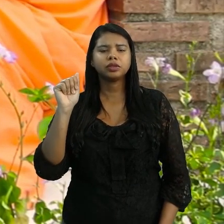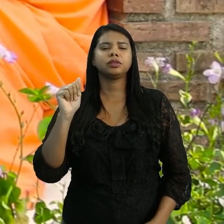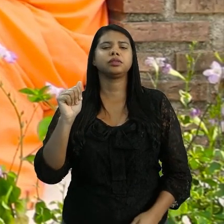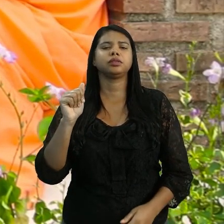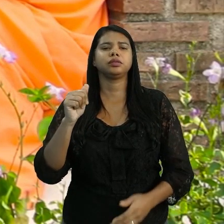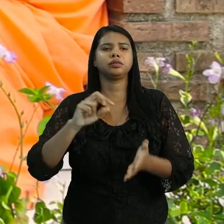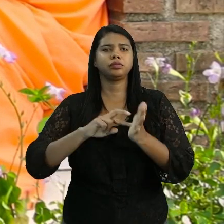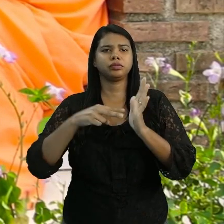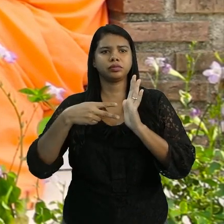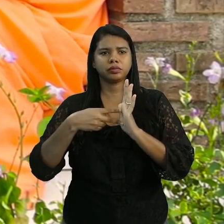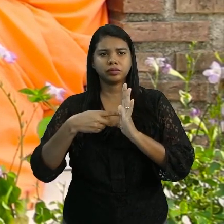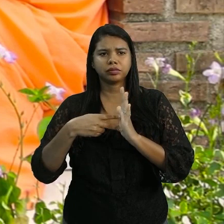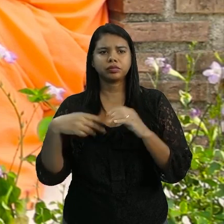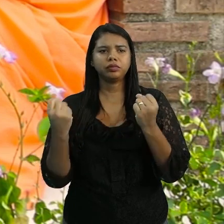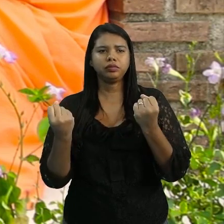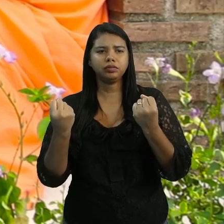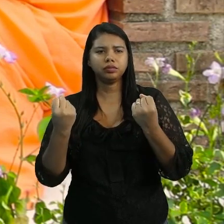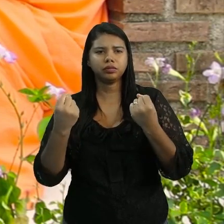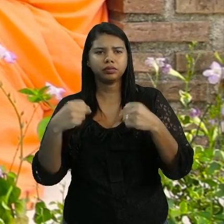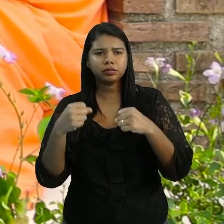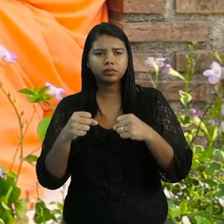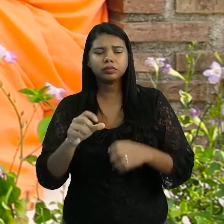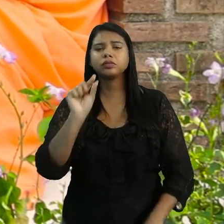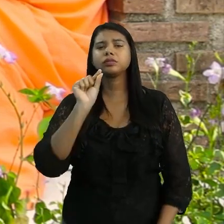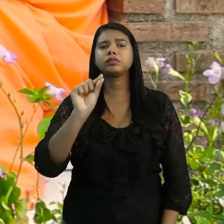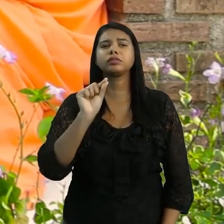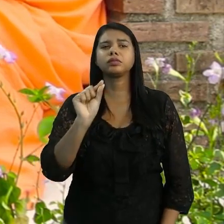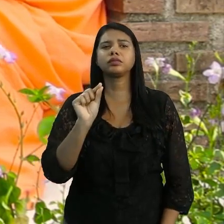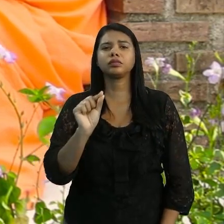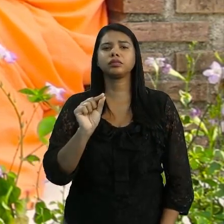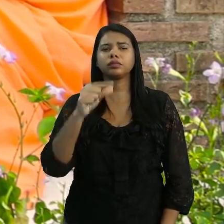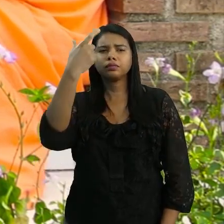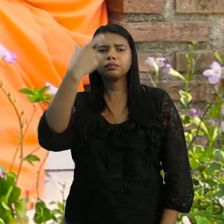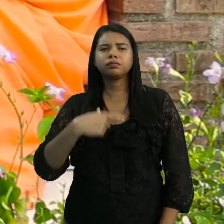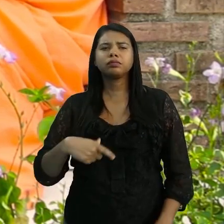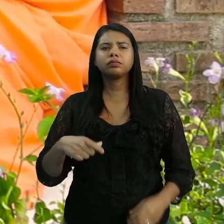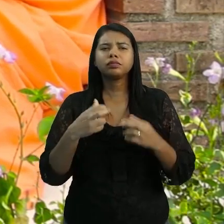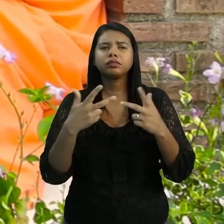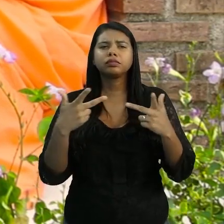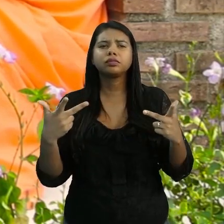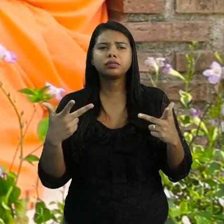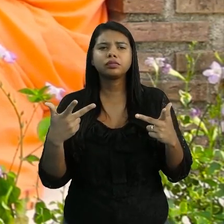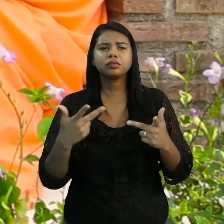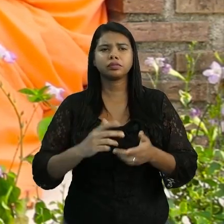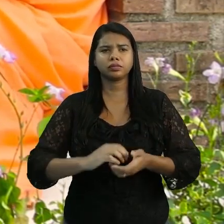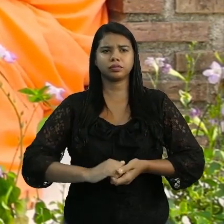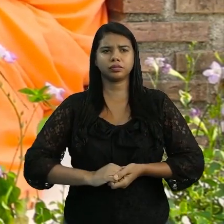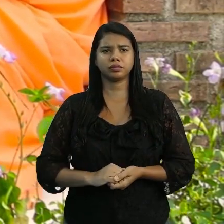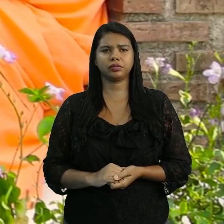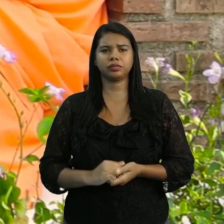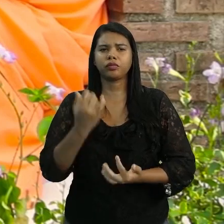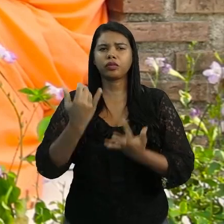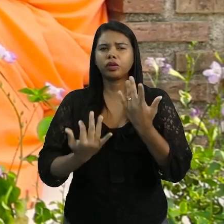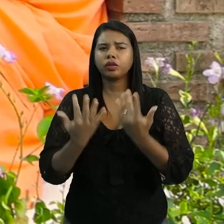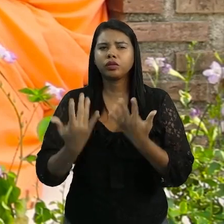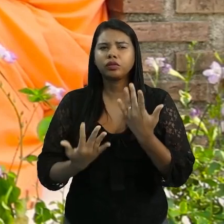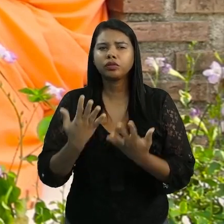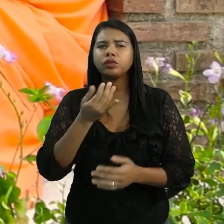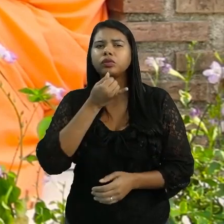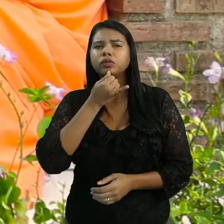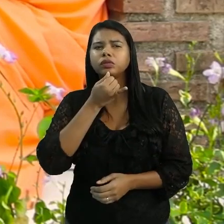como seguir as leis de Deus, que é uma forma bem abrangente, né? nós nos intitulamos como Sanatana Dharma. A